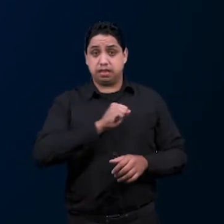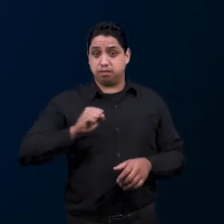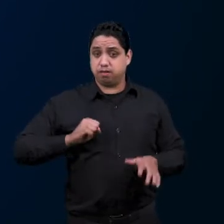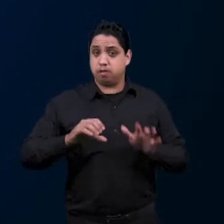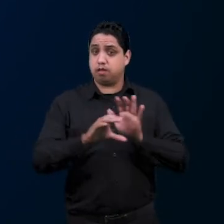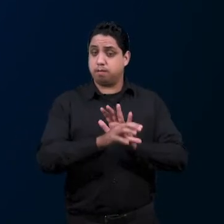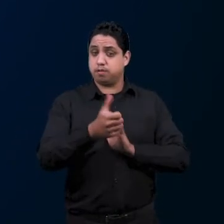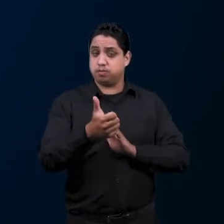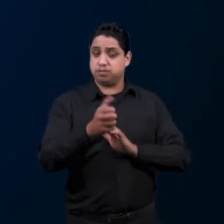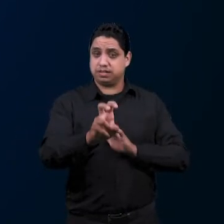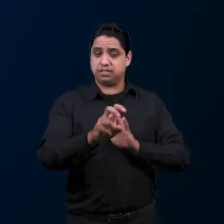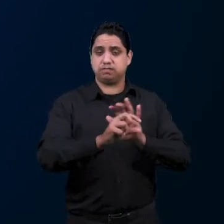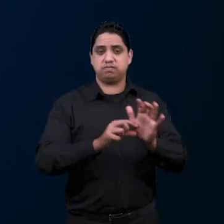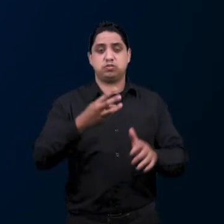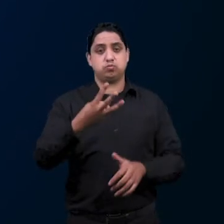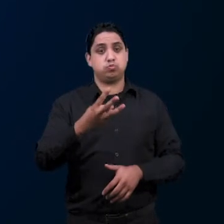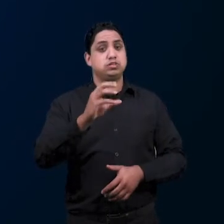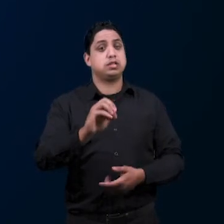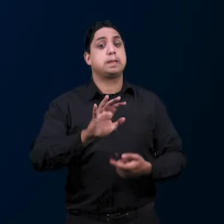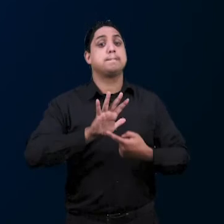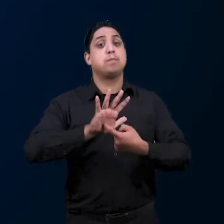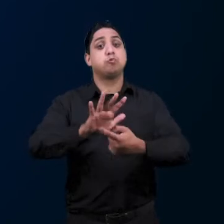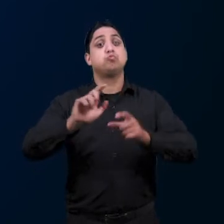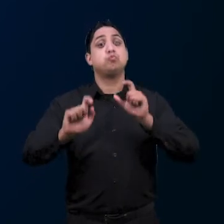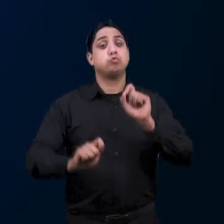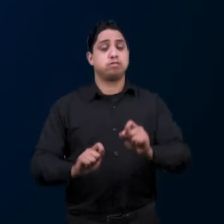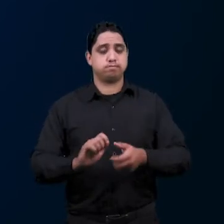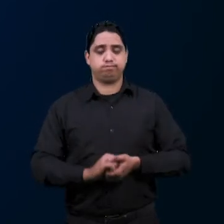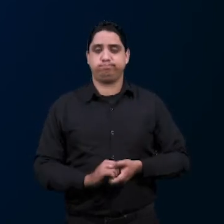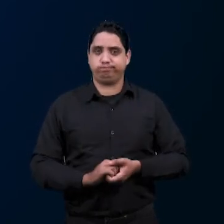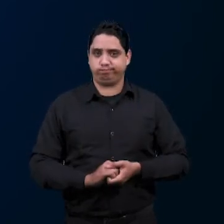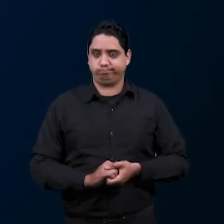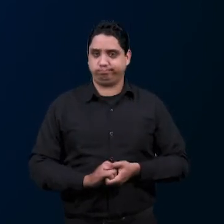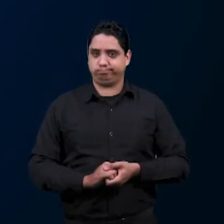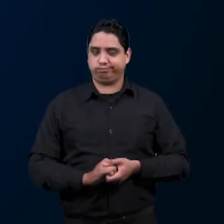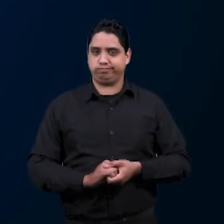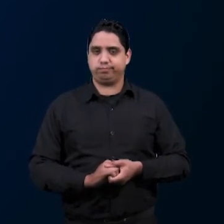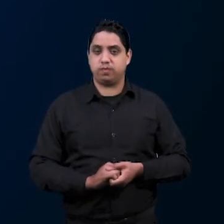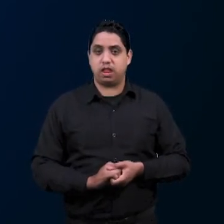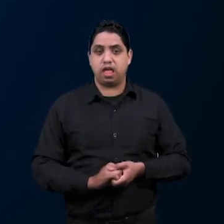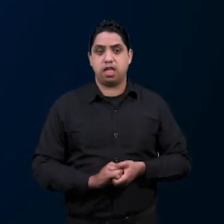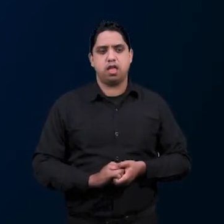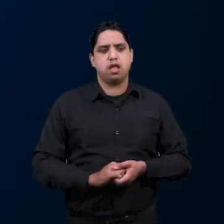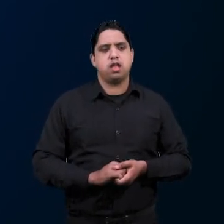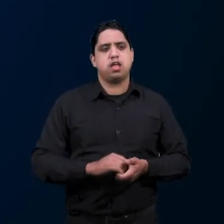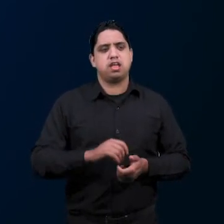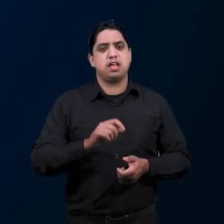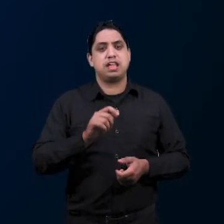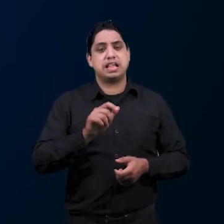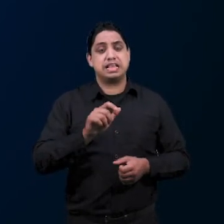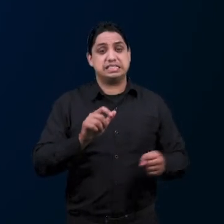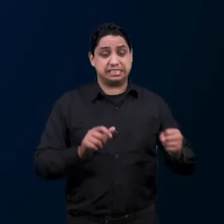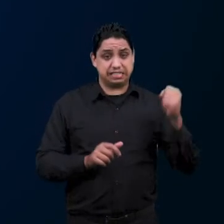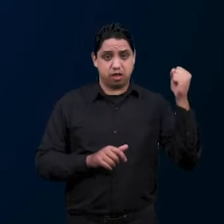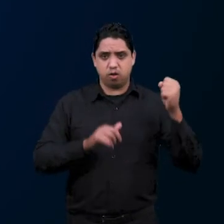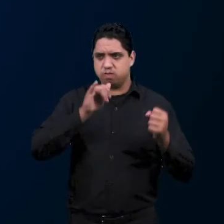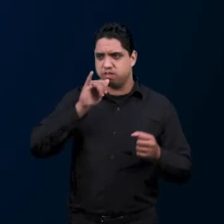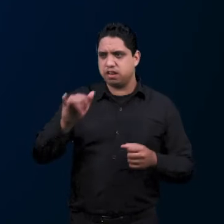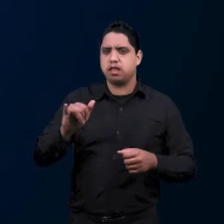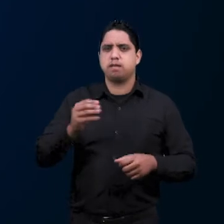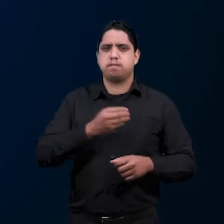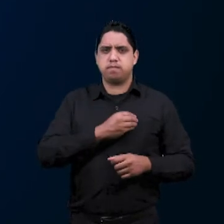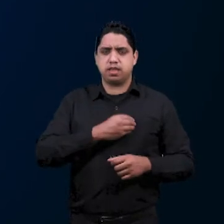15, versículo 30, que diz: Disse ele então: pequei,